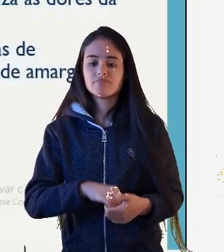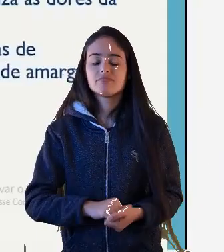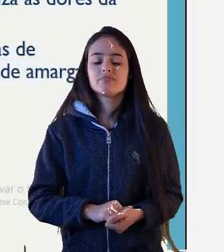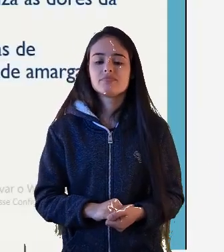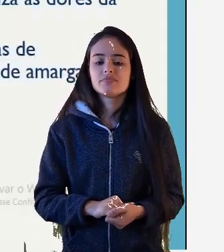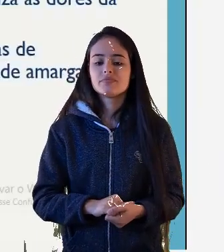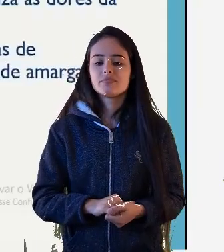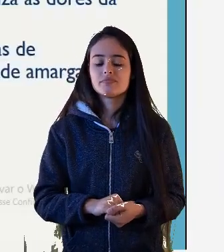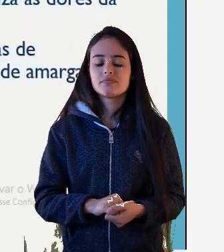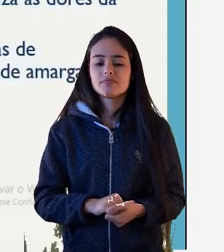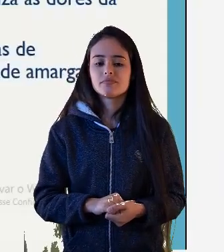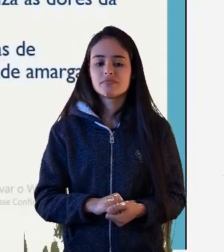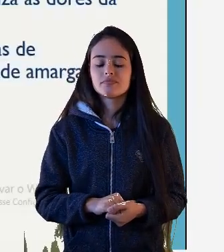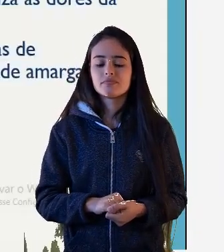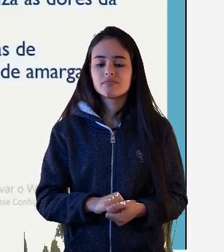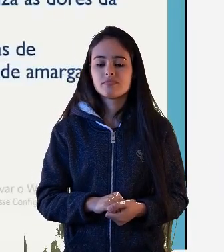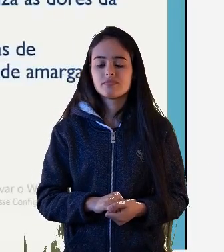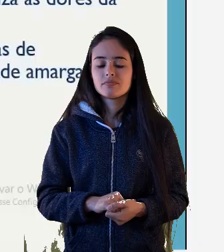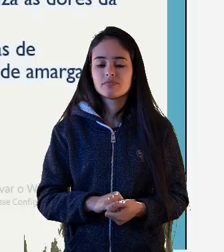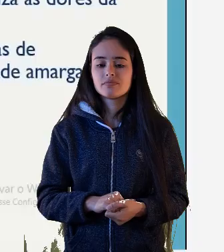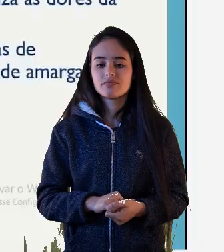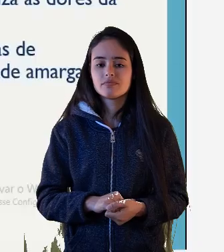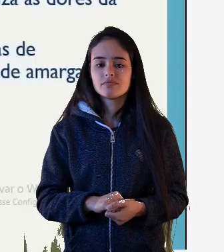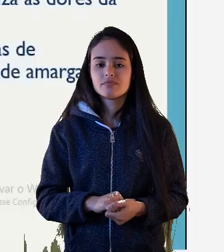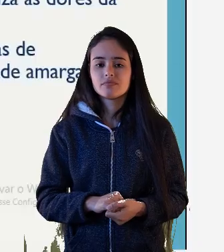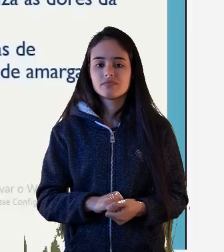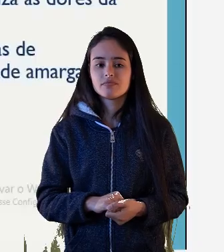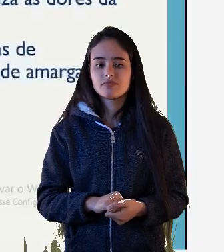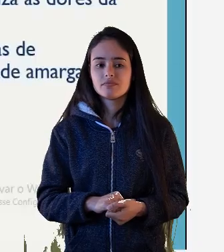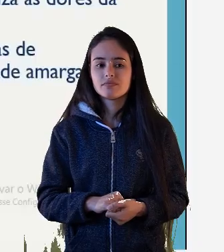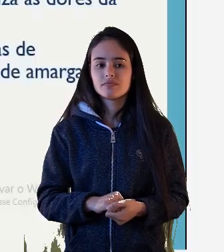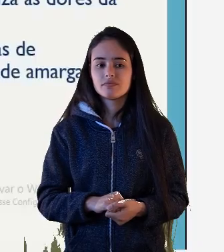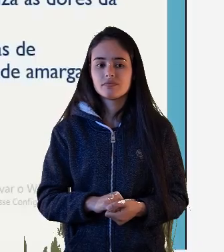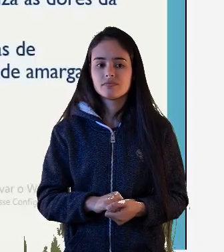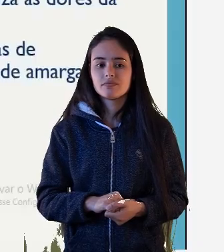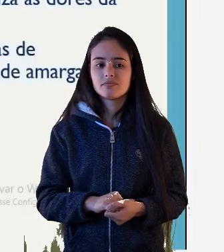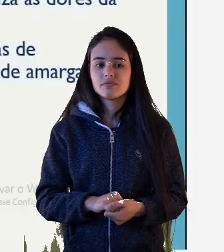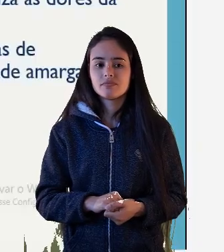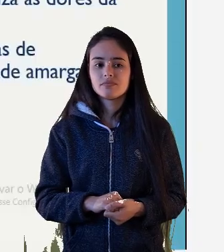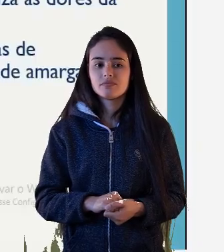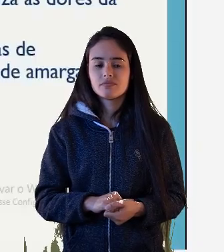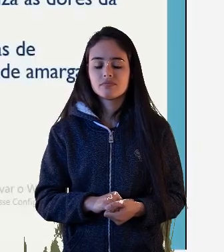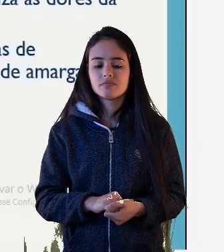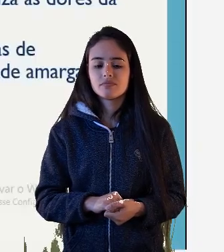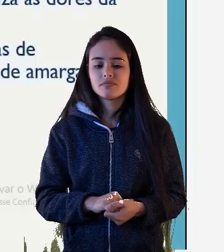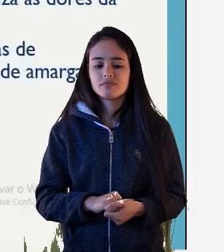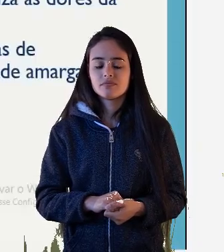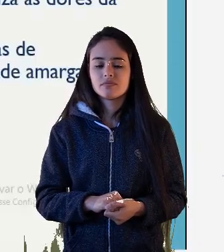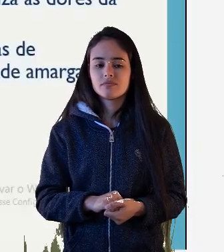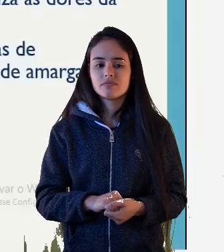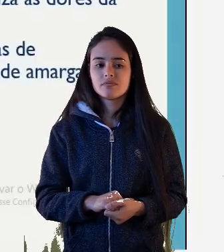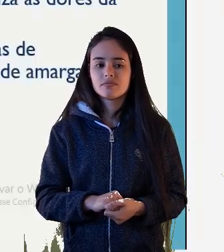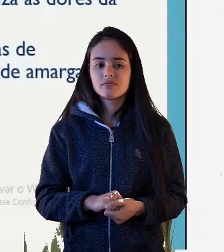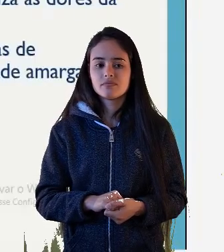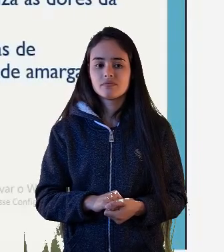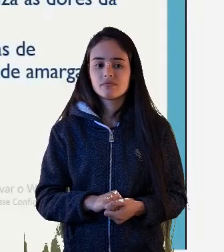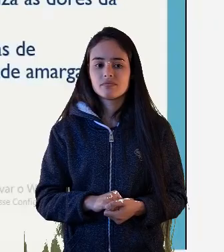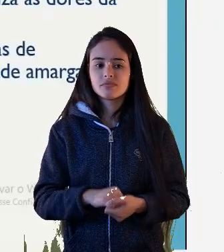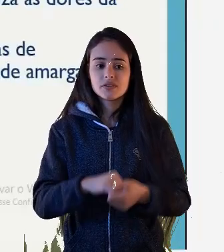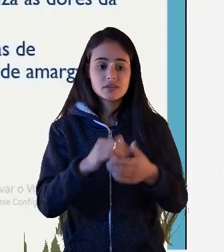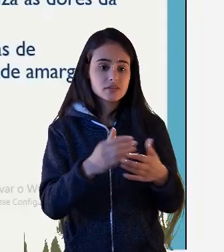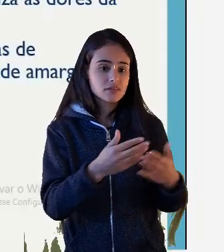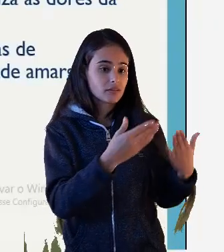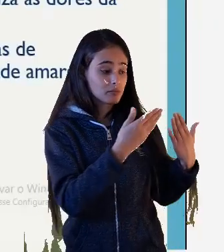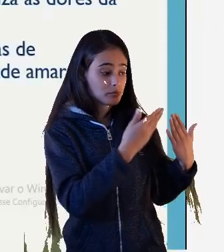gota a derramar o copo. Não há mágoa do corpo, mas energia represada que agora se permite